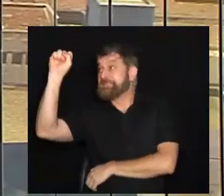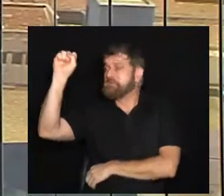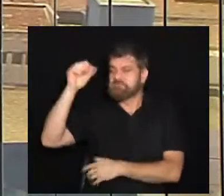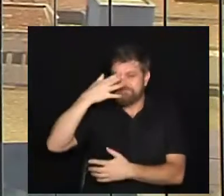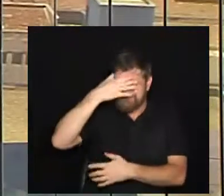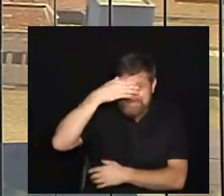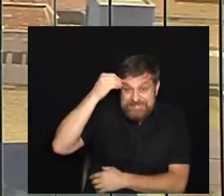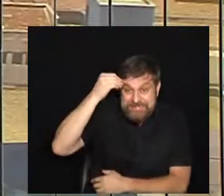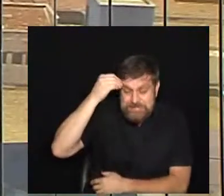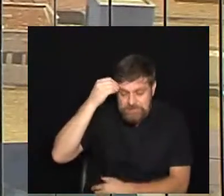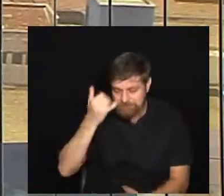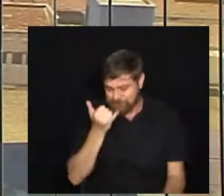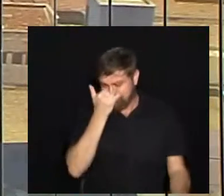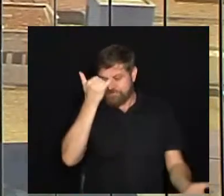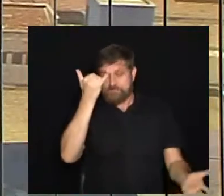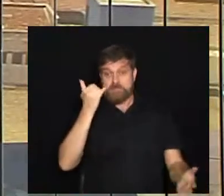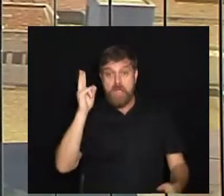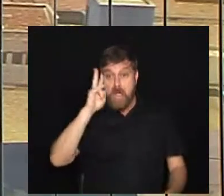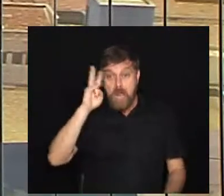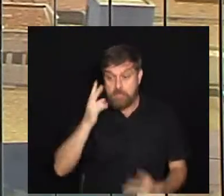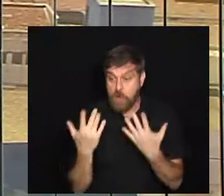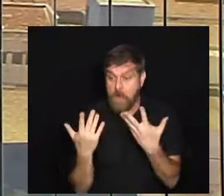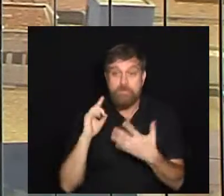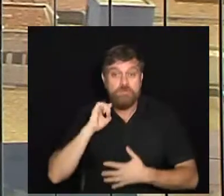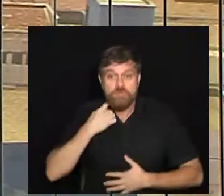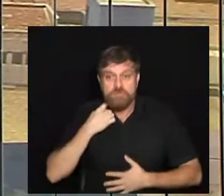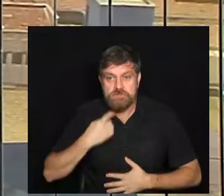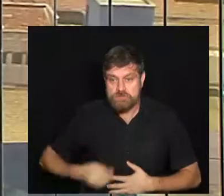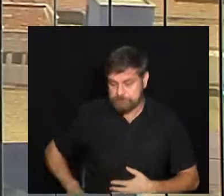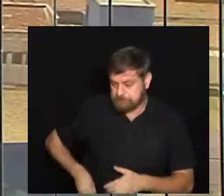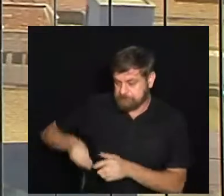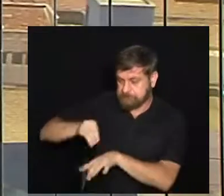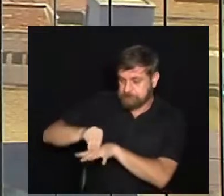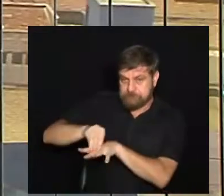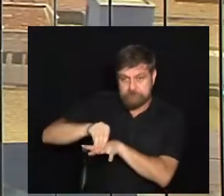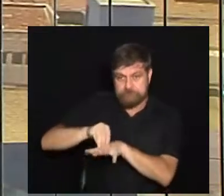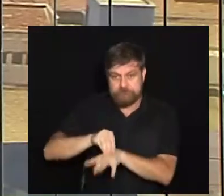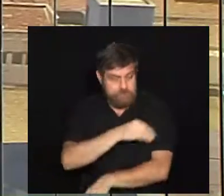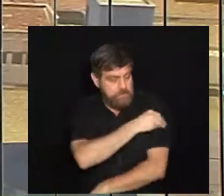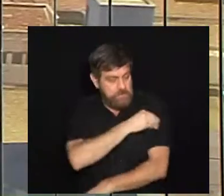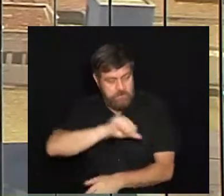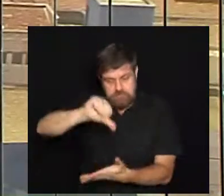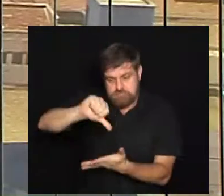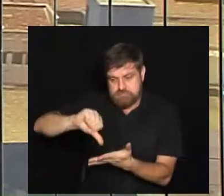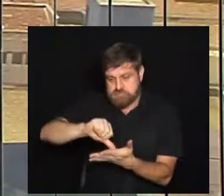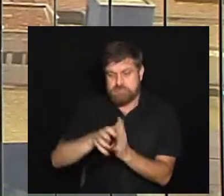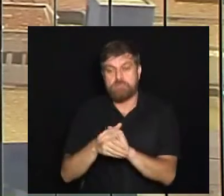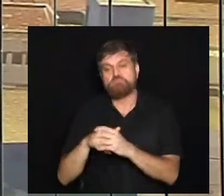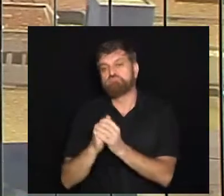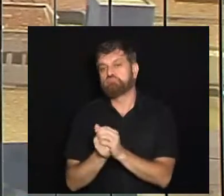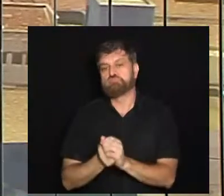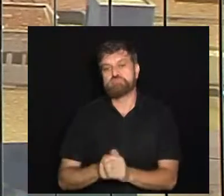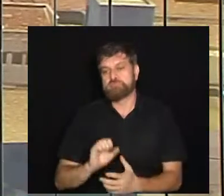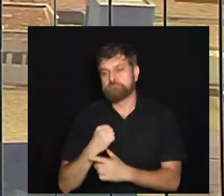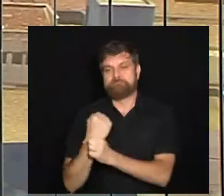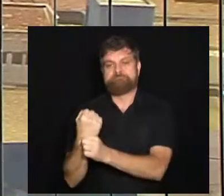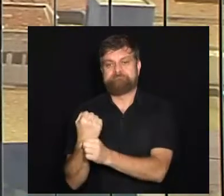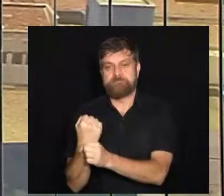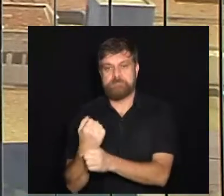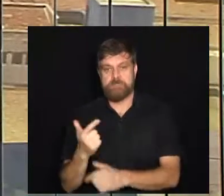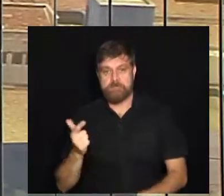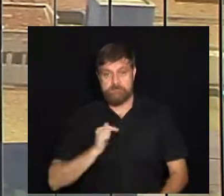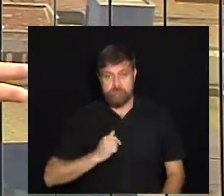barra no vidro e lembrou que tá com a mão contaminada esse jogo álcool gel ele lavou pa tá seguro entendeu mas a questão